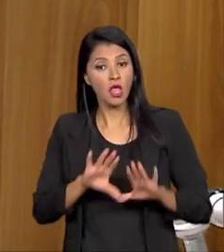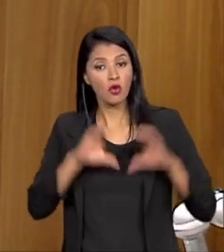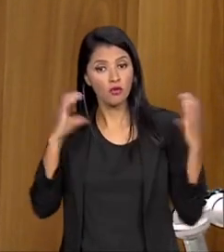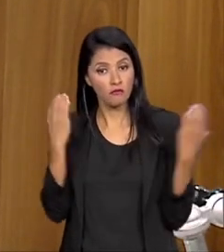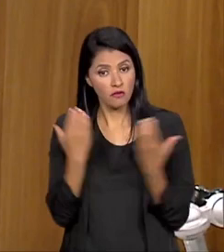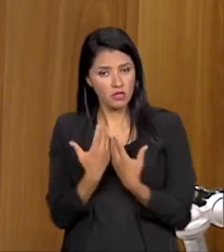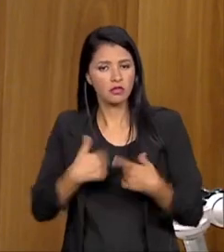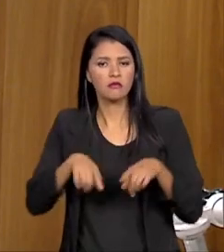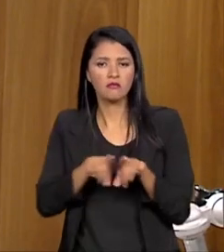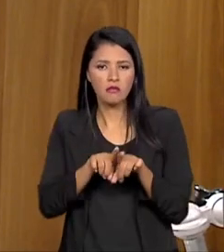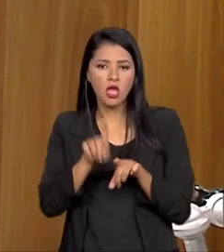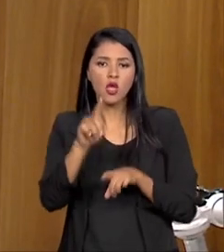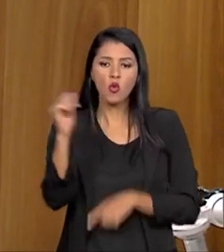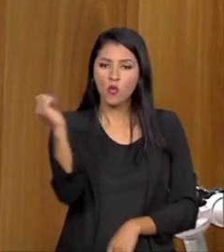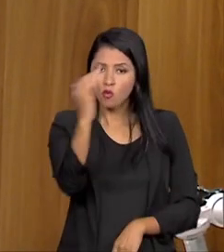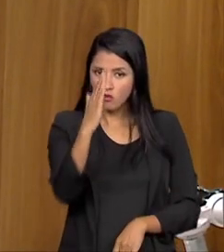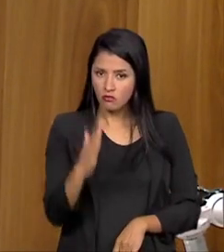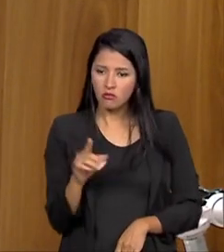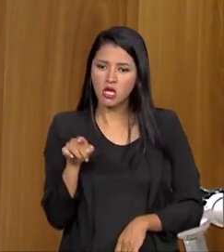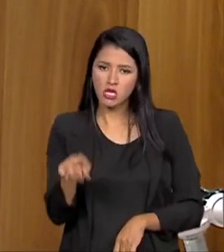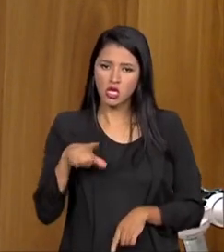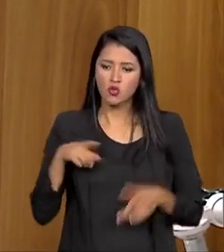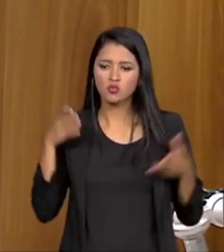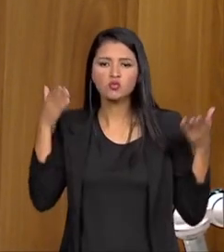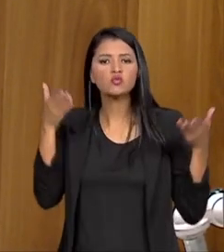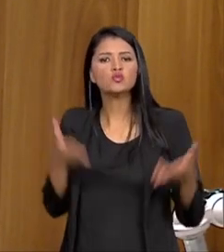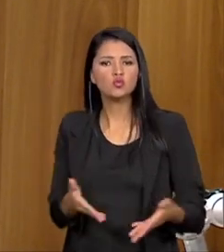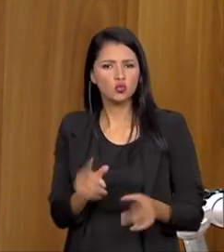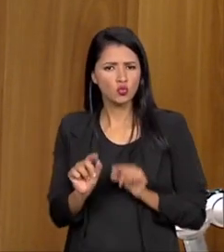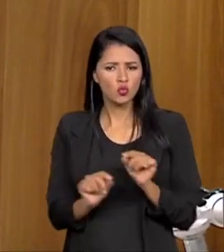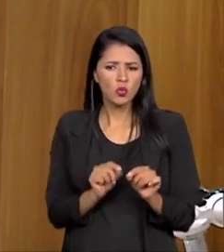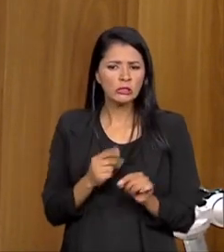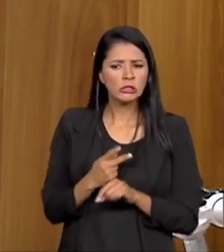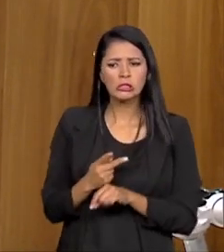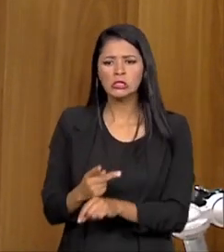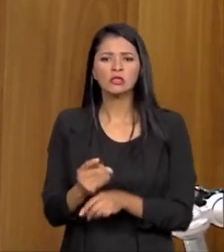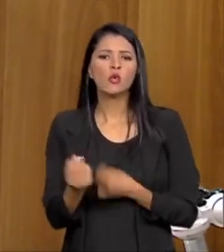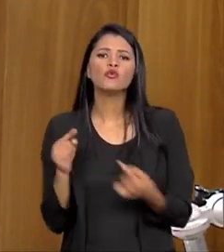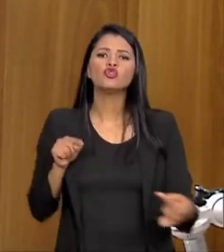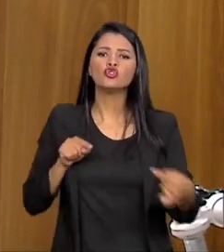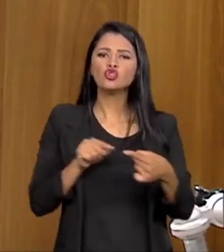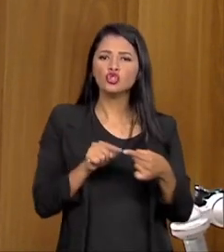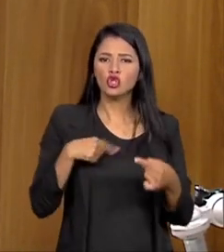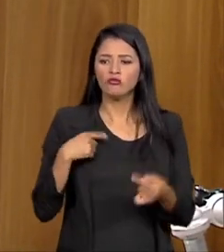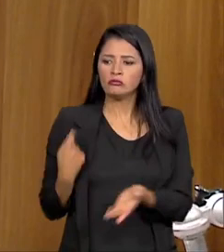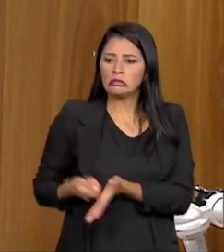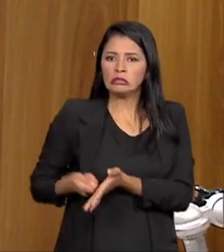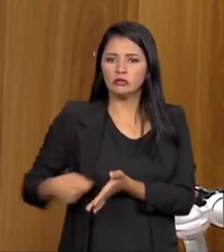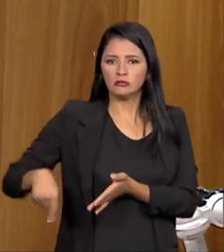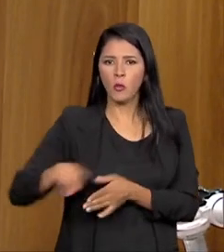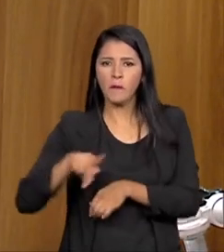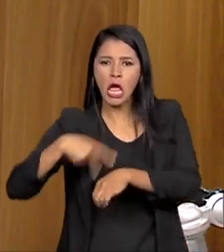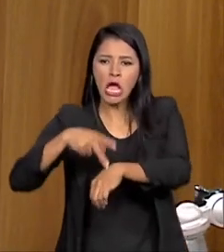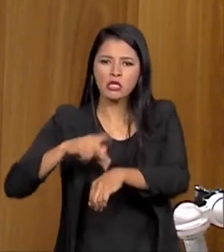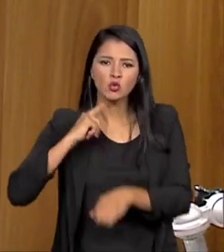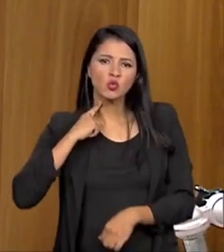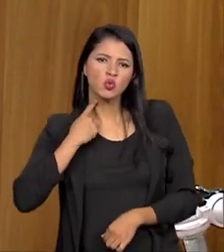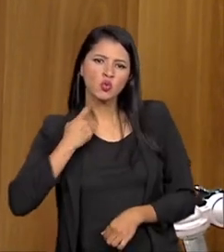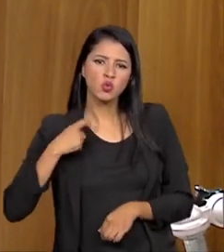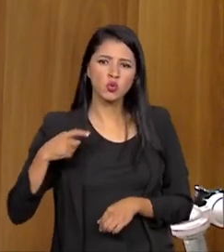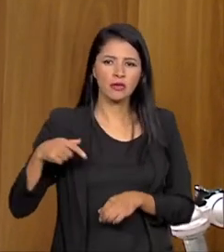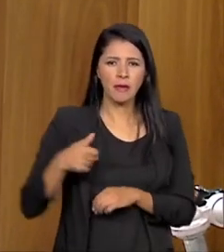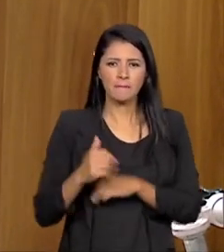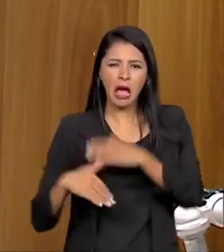é o Brasil atuou procurando forçar os países mais poluidores e